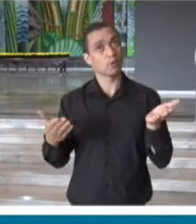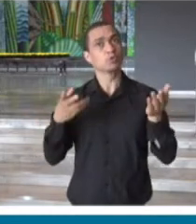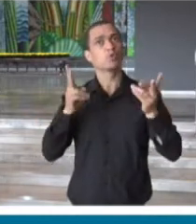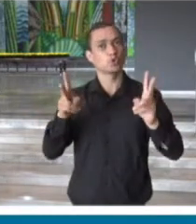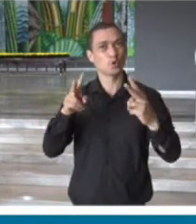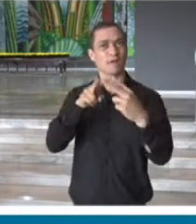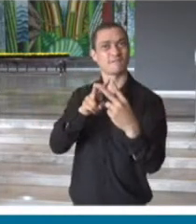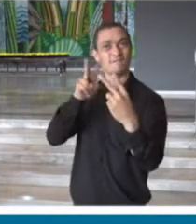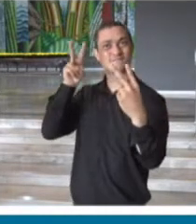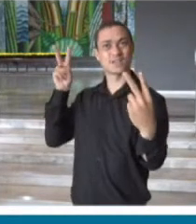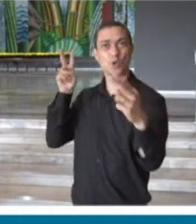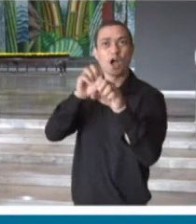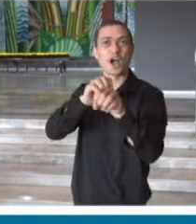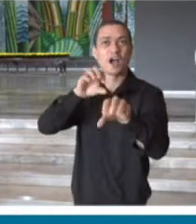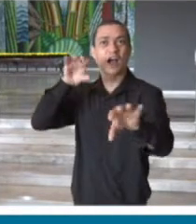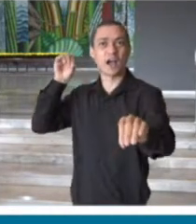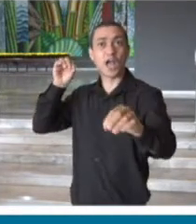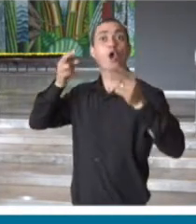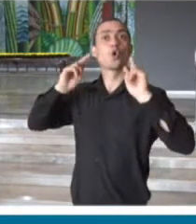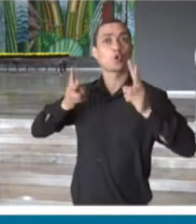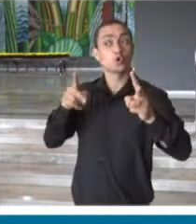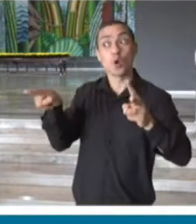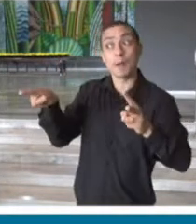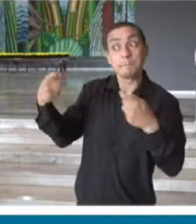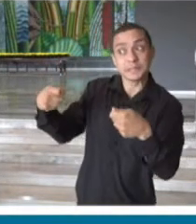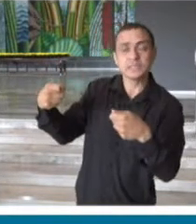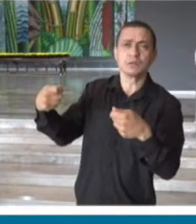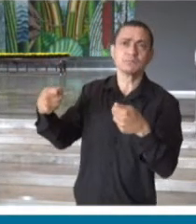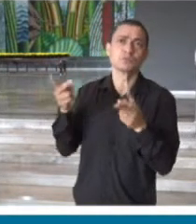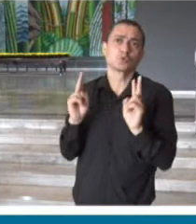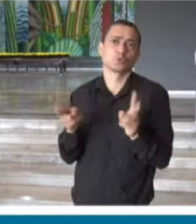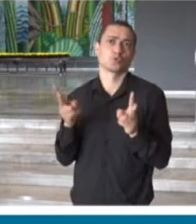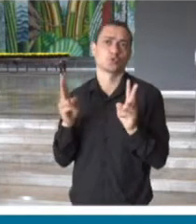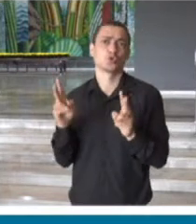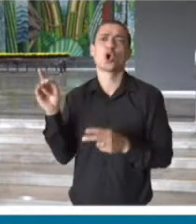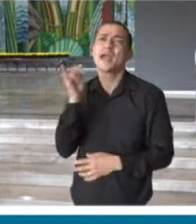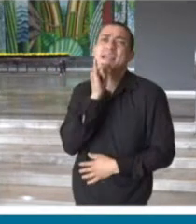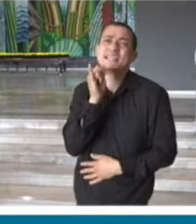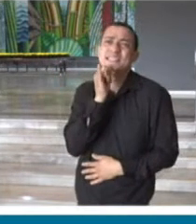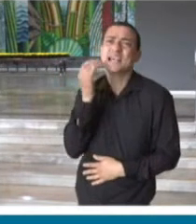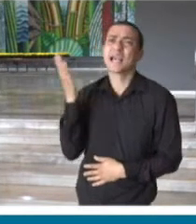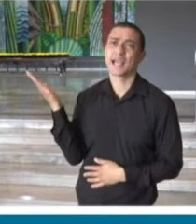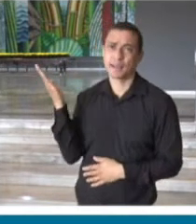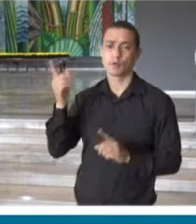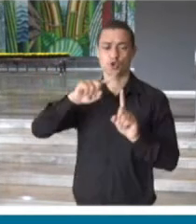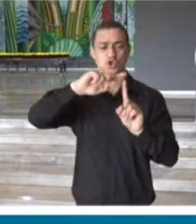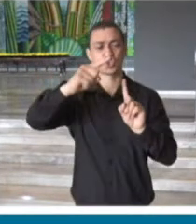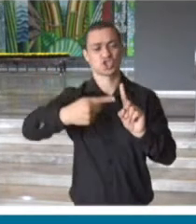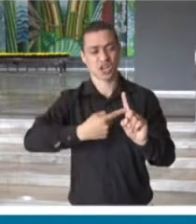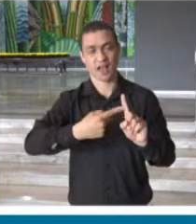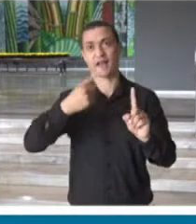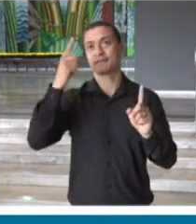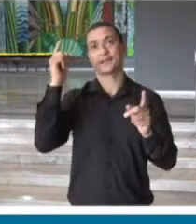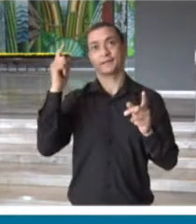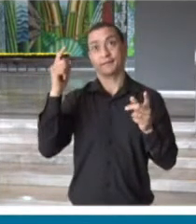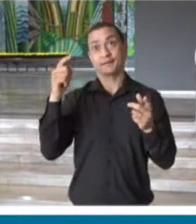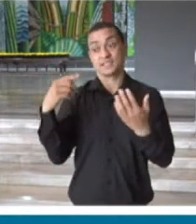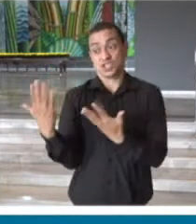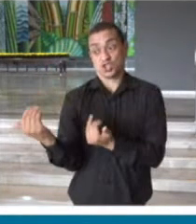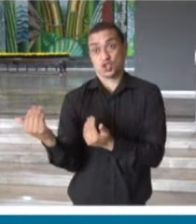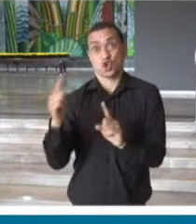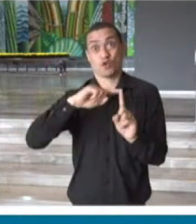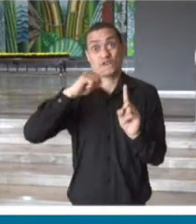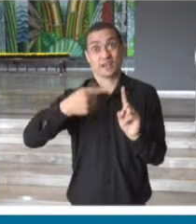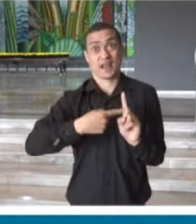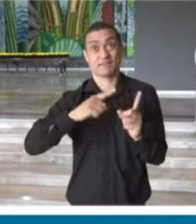para os alunos que precisarem. Então, sempre, obviamente, aqui são alguns exemplos, né? Gestantes e puérperas, por exemplo, jovens com